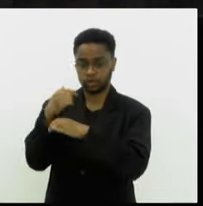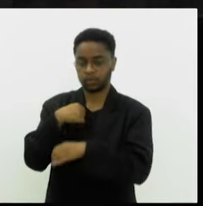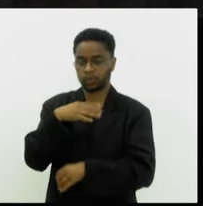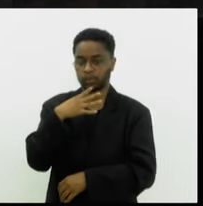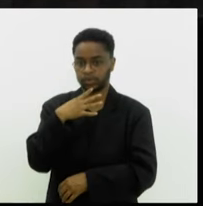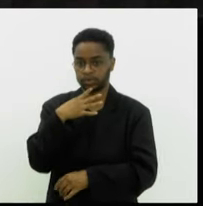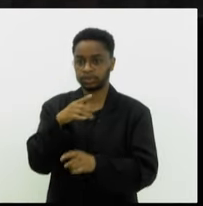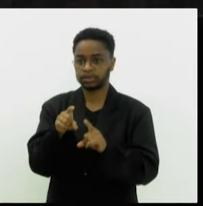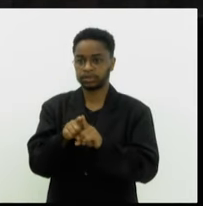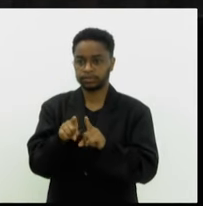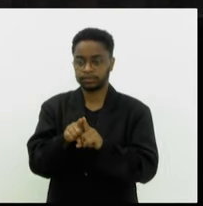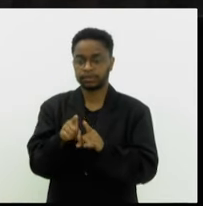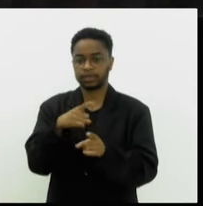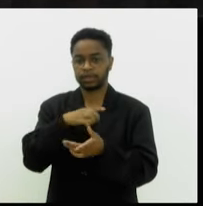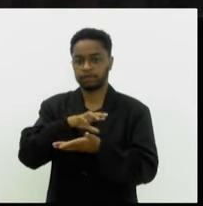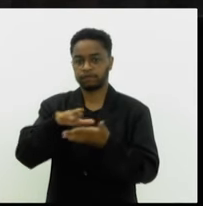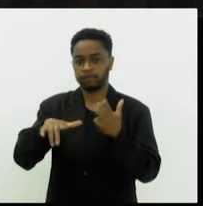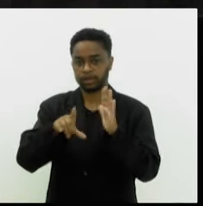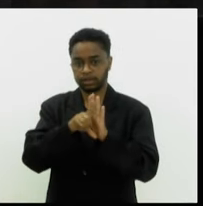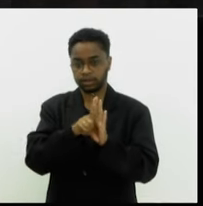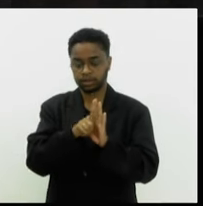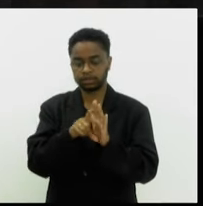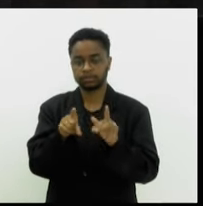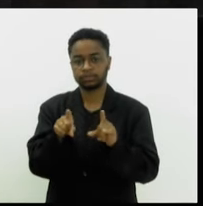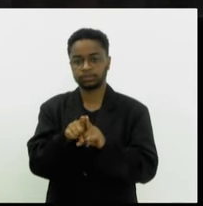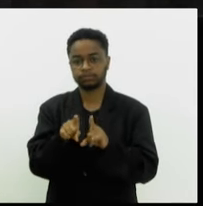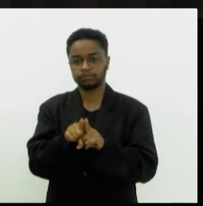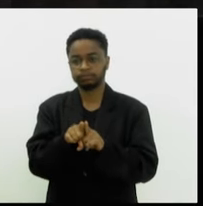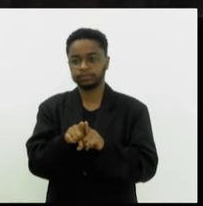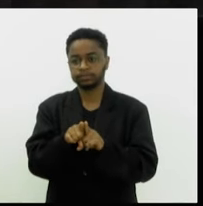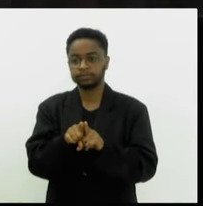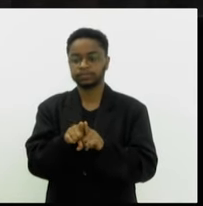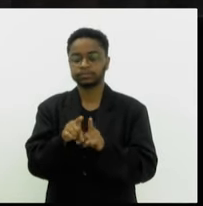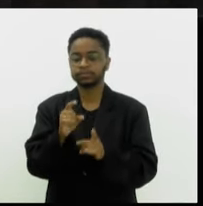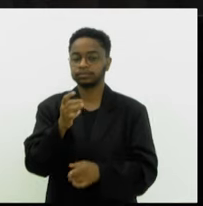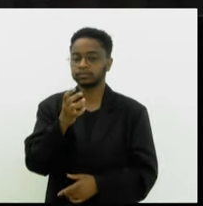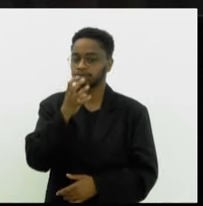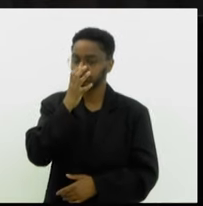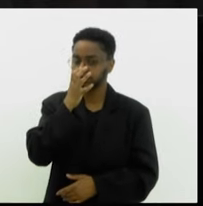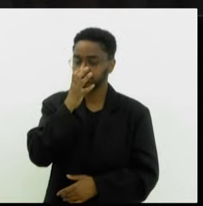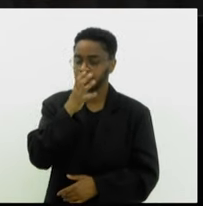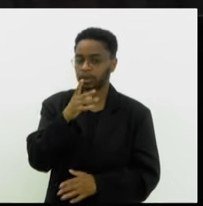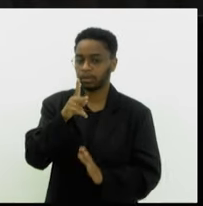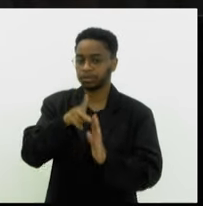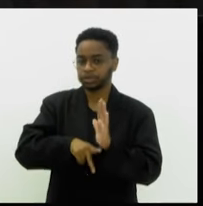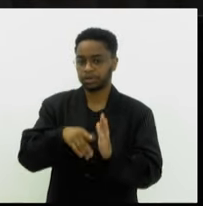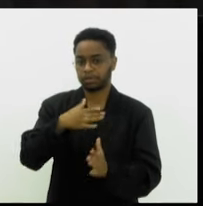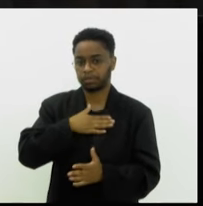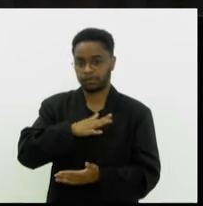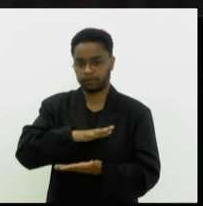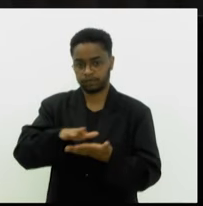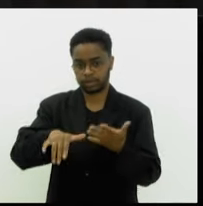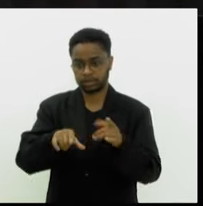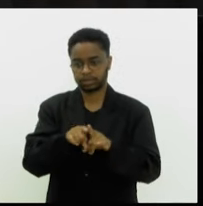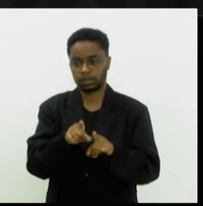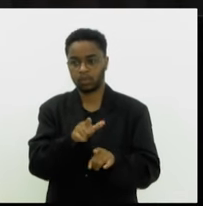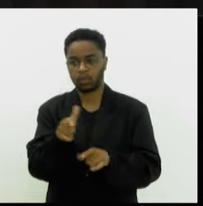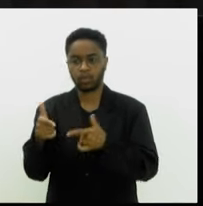também diversas leis e ele apreciou muitos projetos meus e outros colegas que aprovaram.